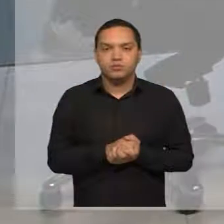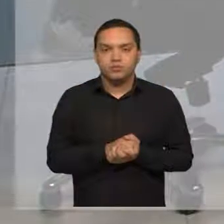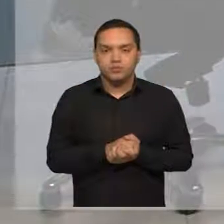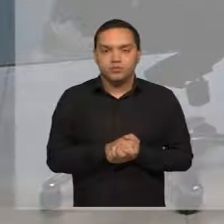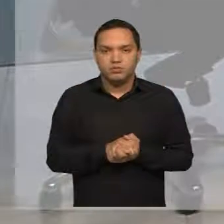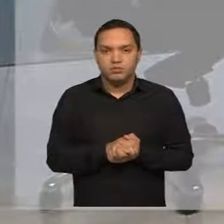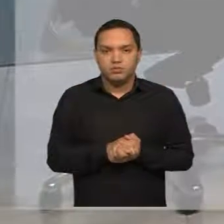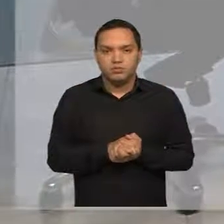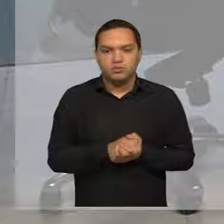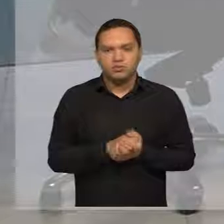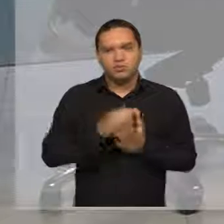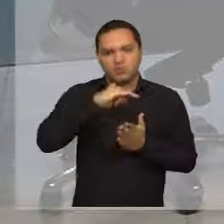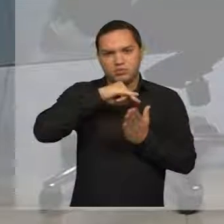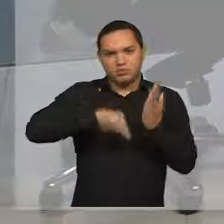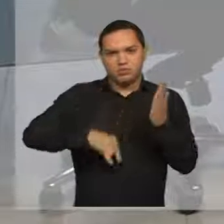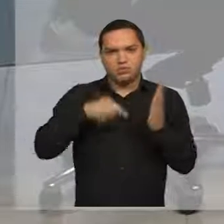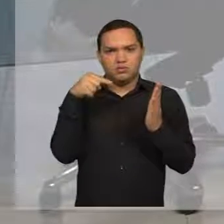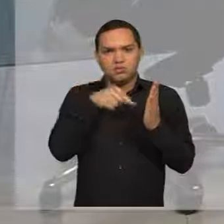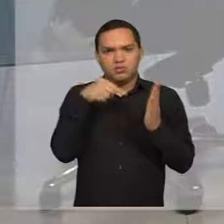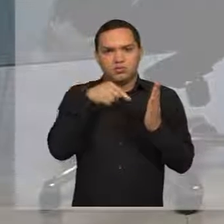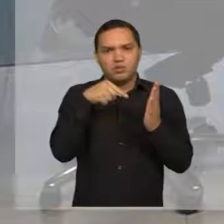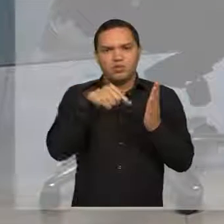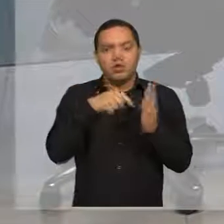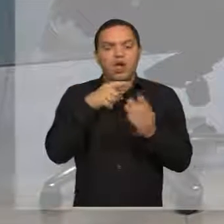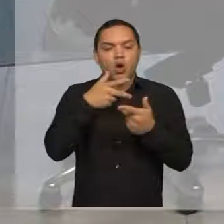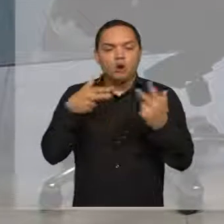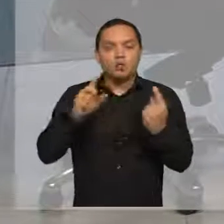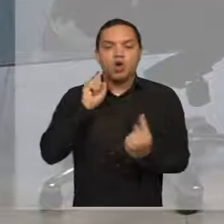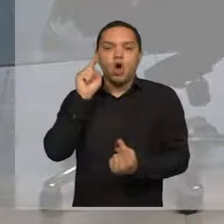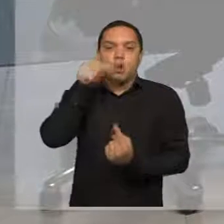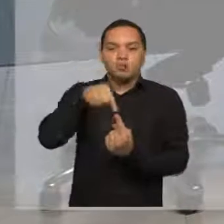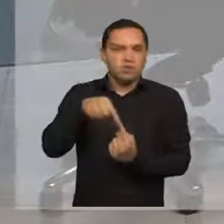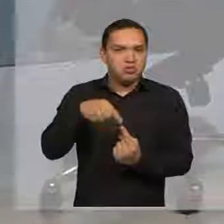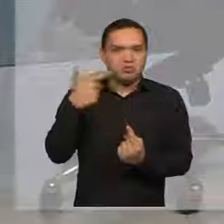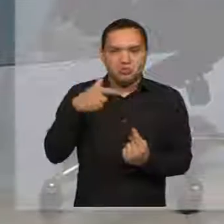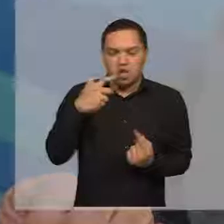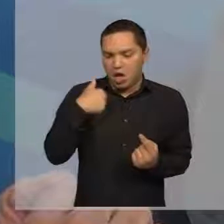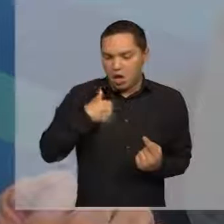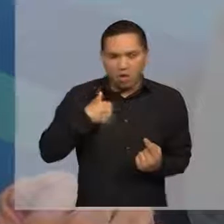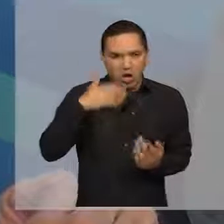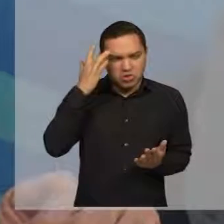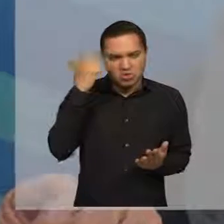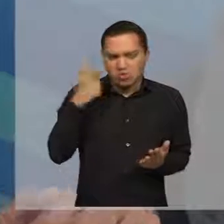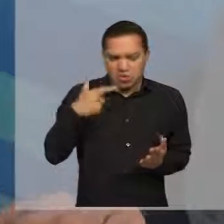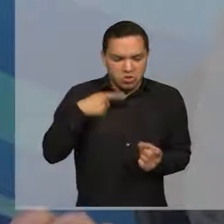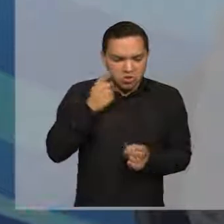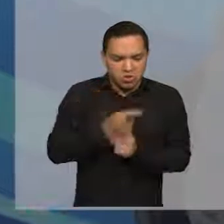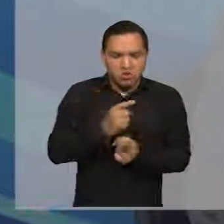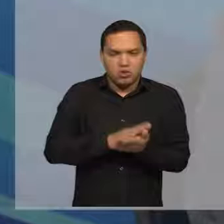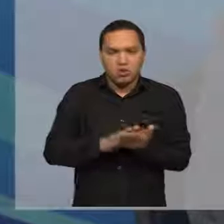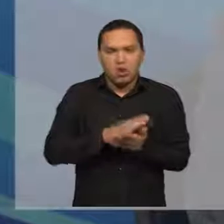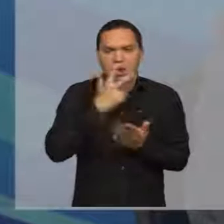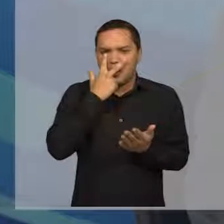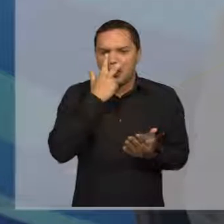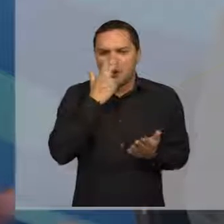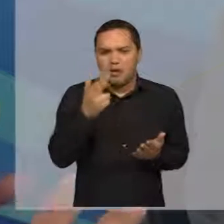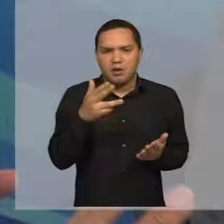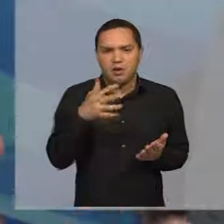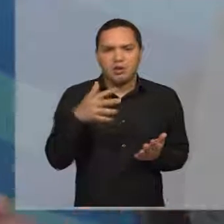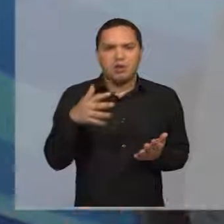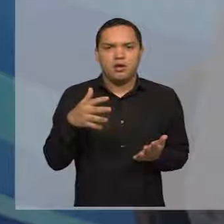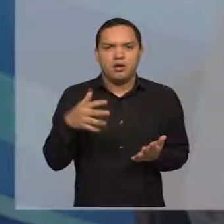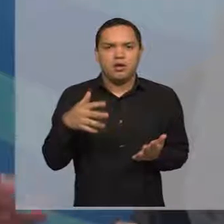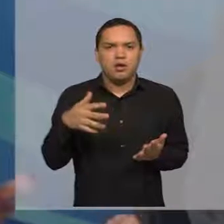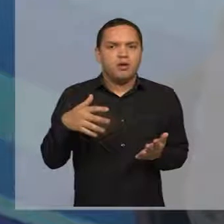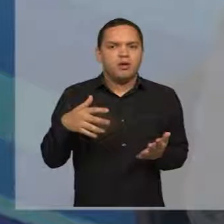não tem absolutamente nada do ponto de vista objetivo. Pelo menos eu não encontrei. Está tudo no campo do dever